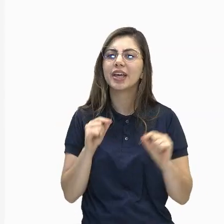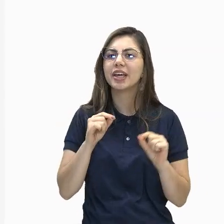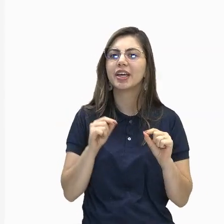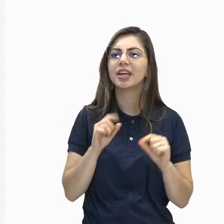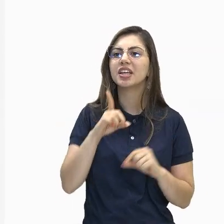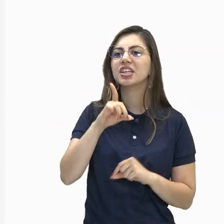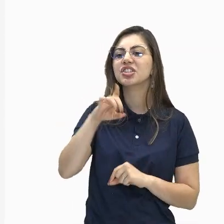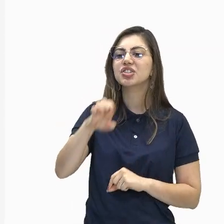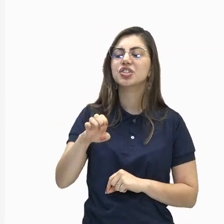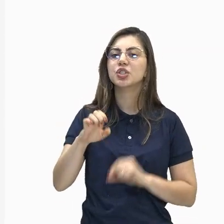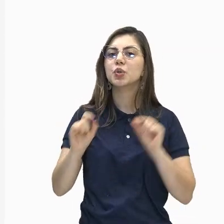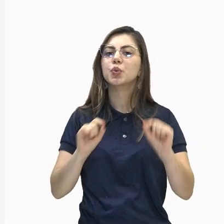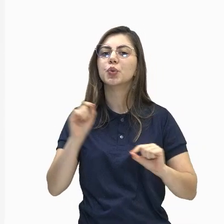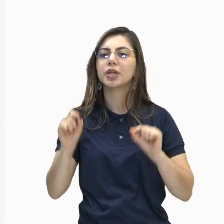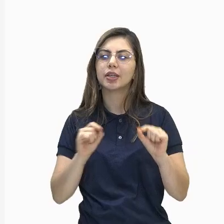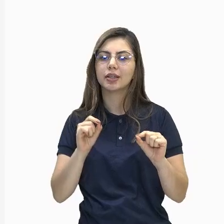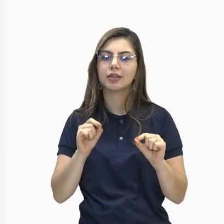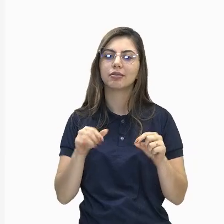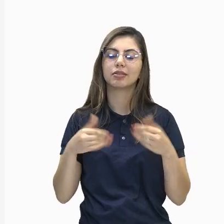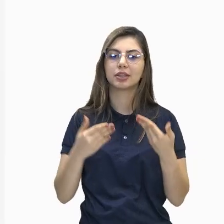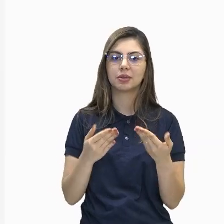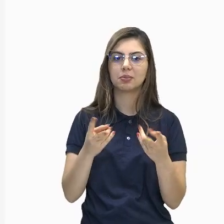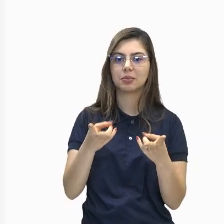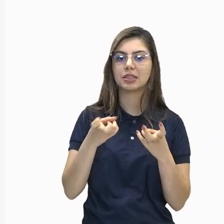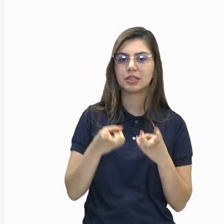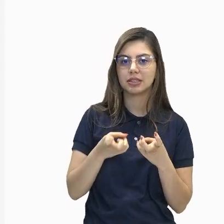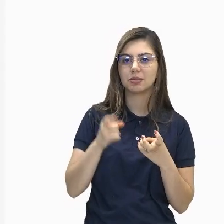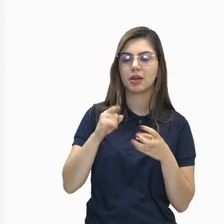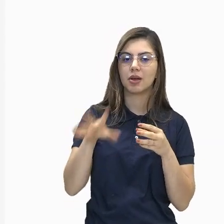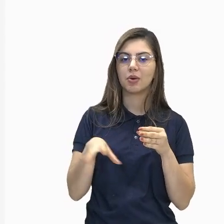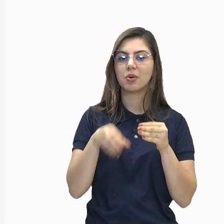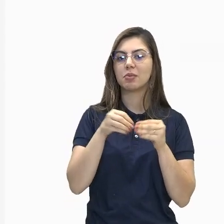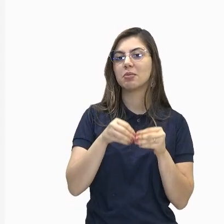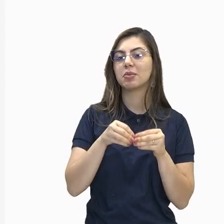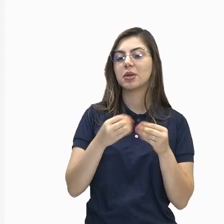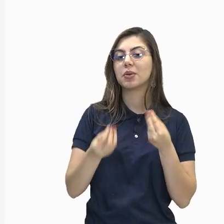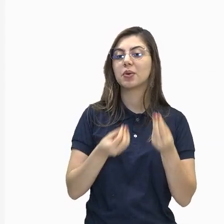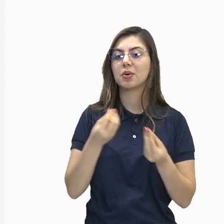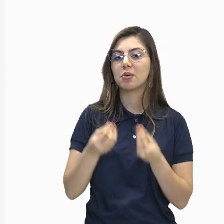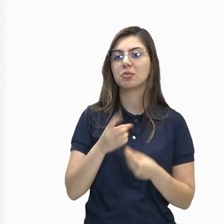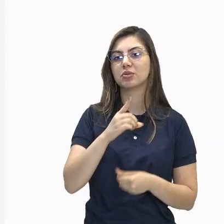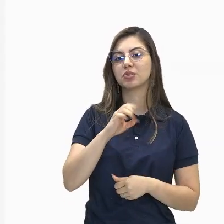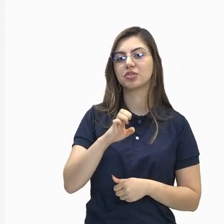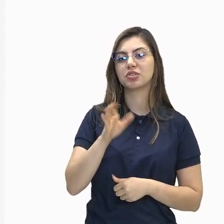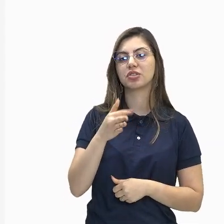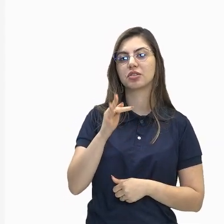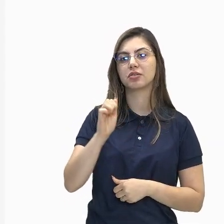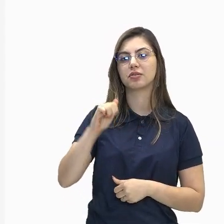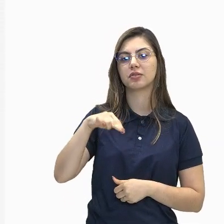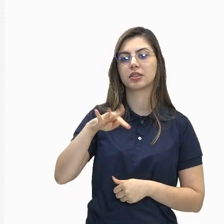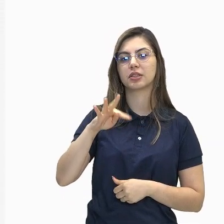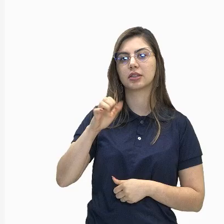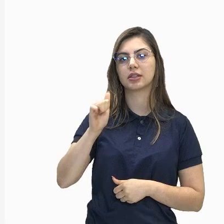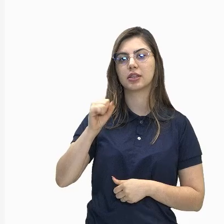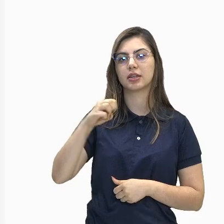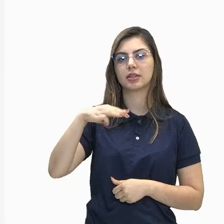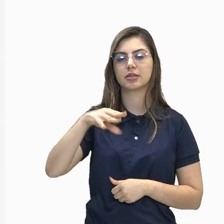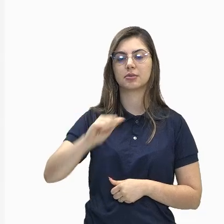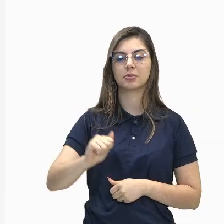observem, complemento nominal de medo é exatamente o enunciado de fantasma aqui nesse